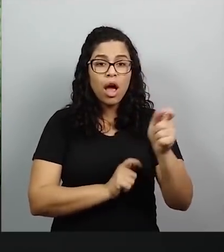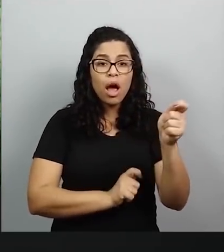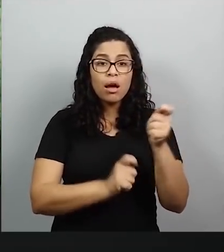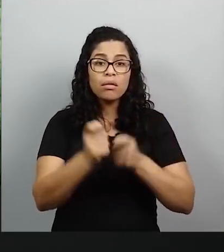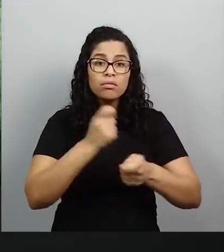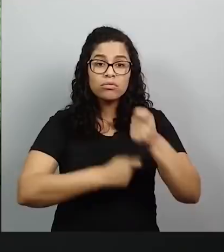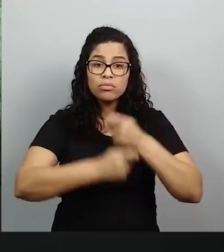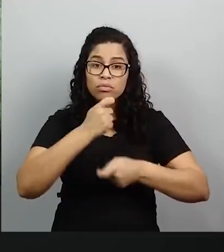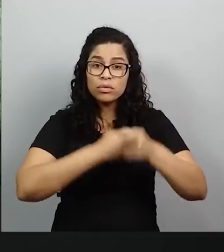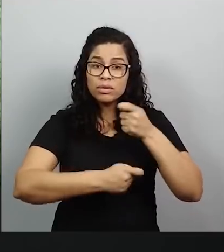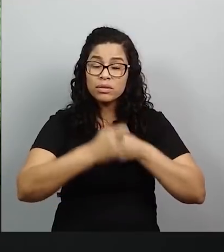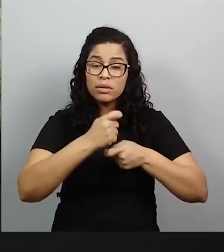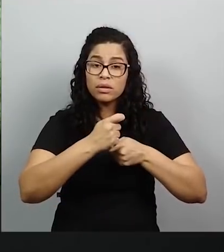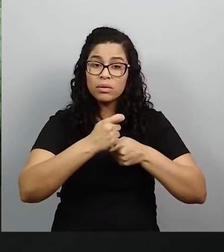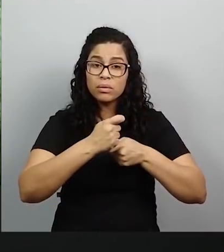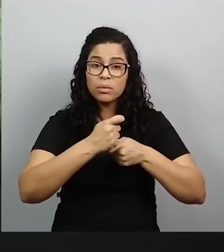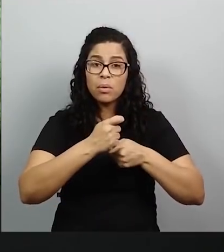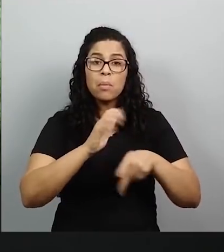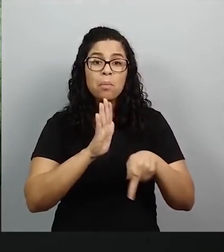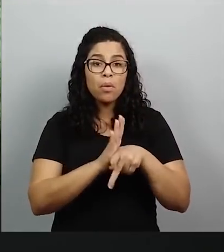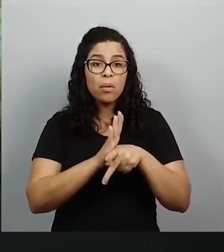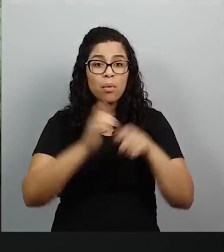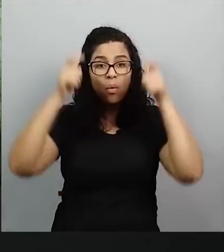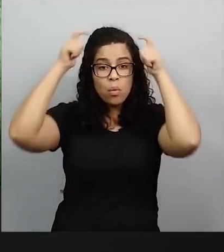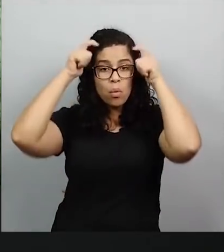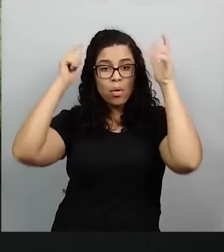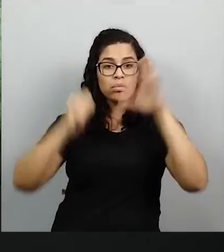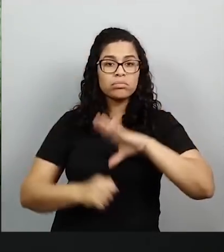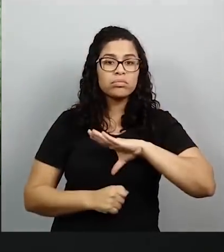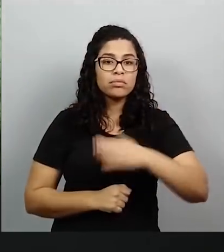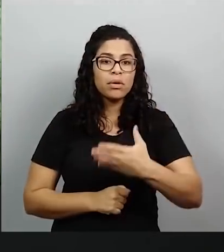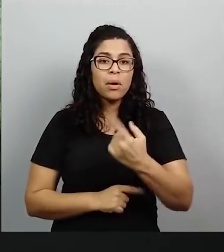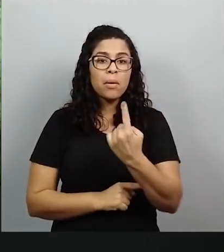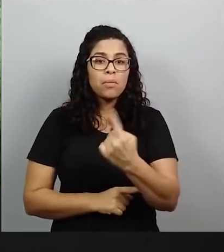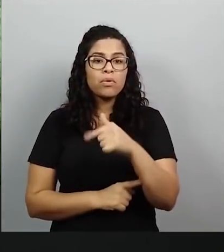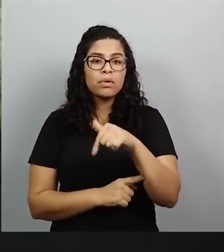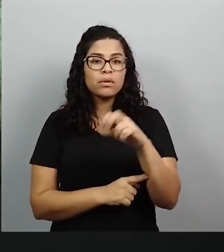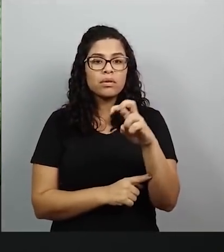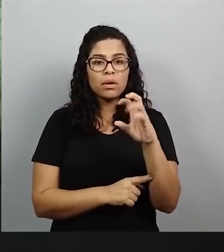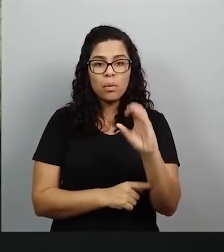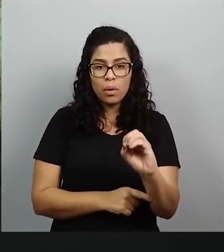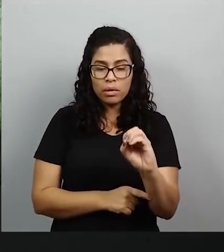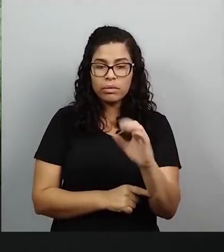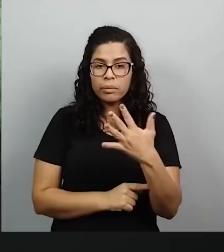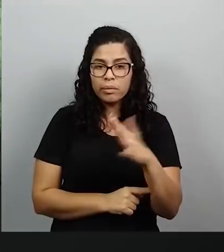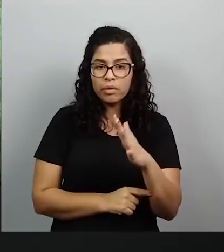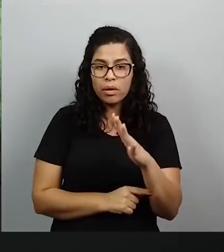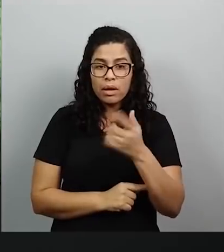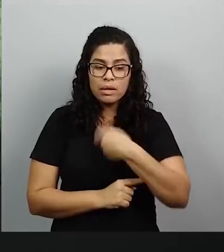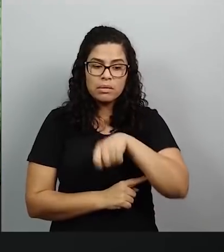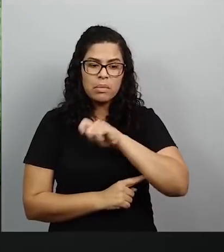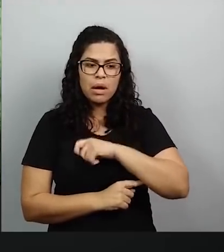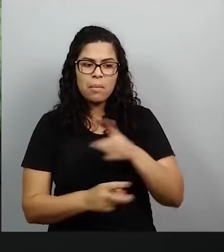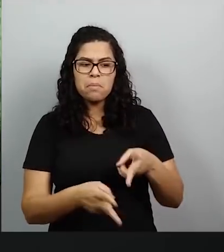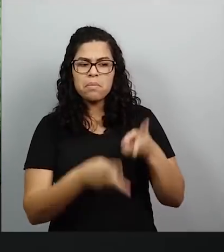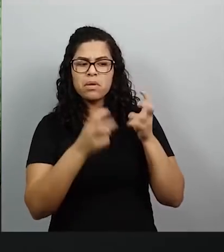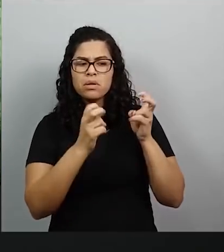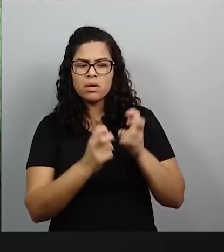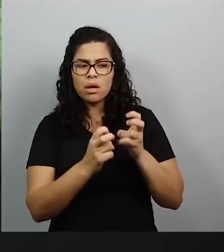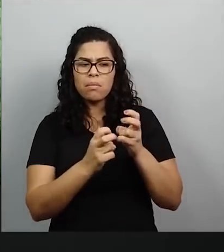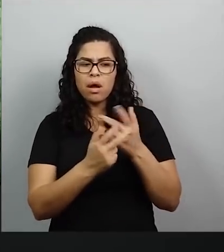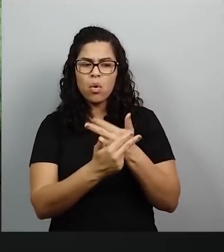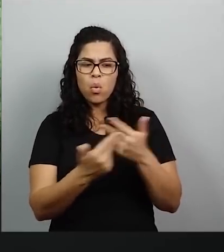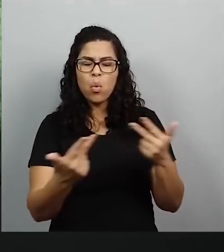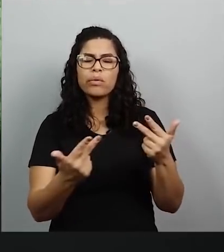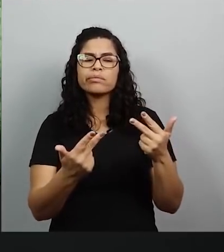região diretamente administrado pela coroa portuguesa. E aí o que acontece? 1750, a Espanha já